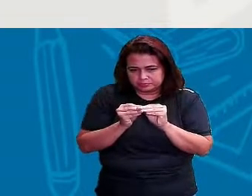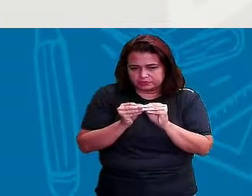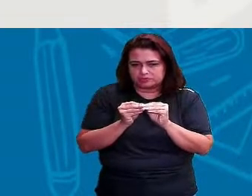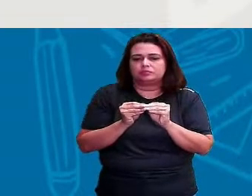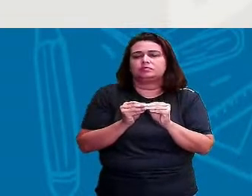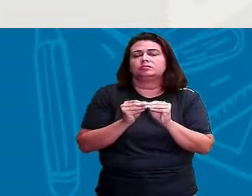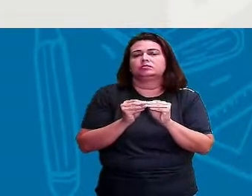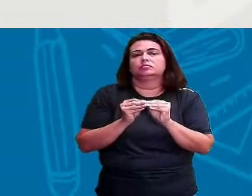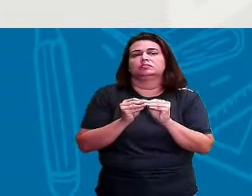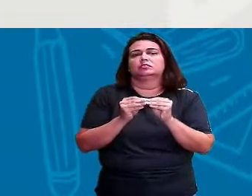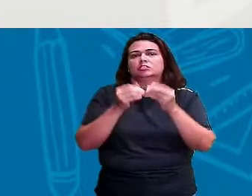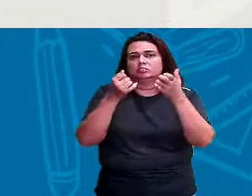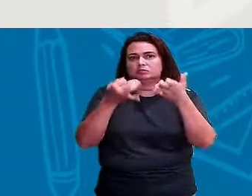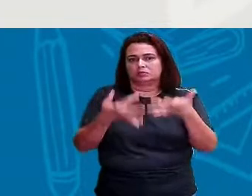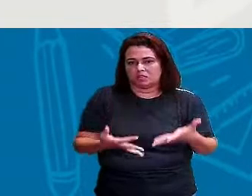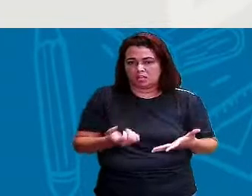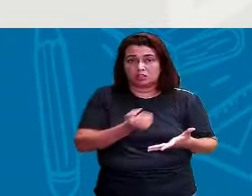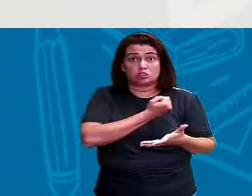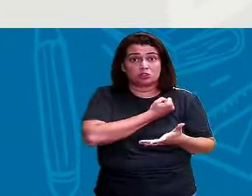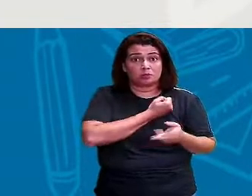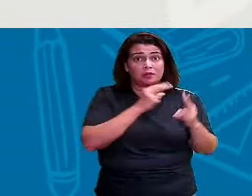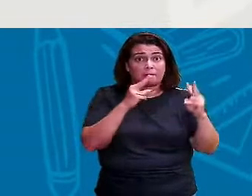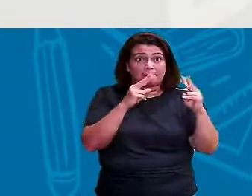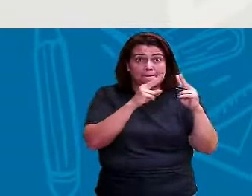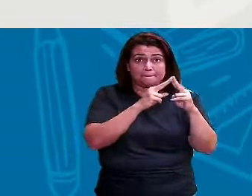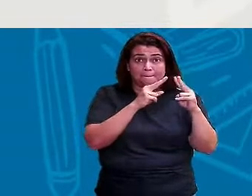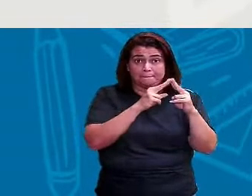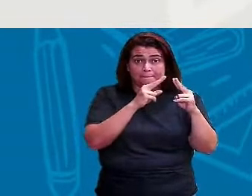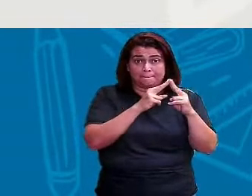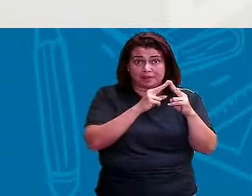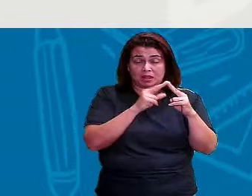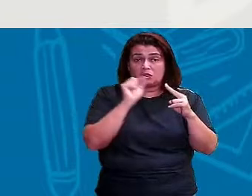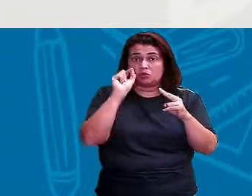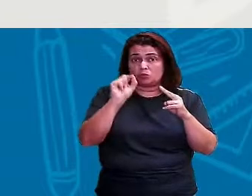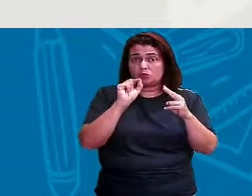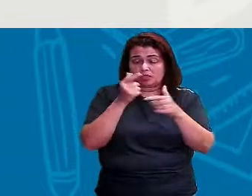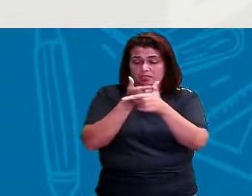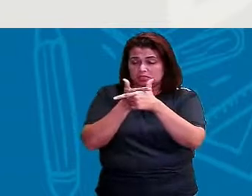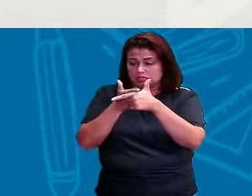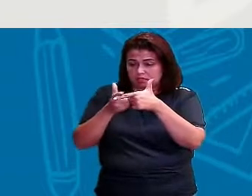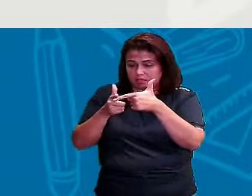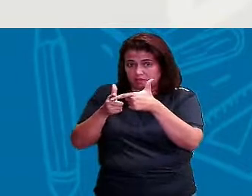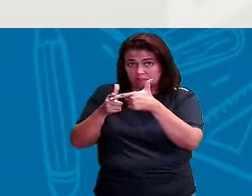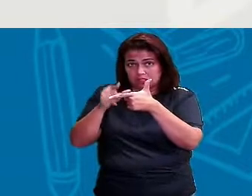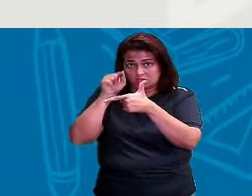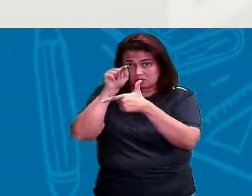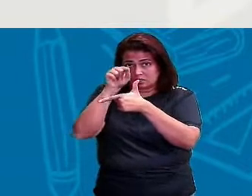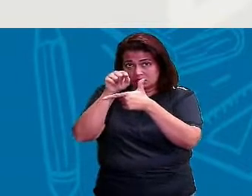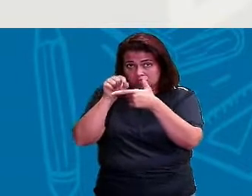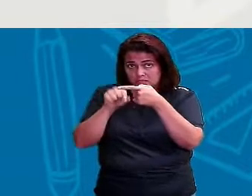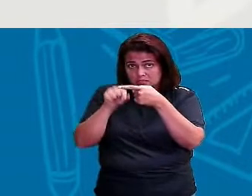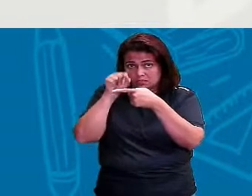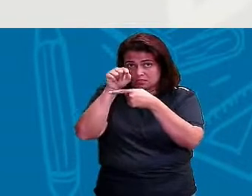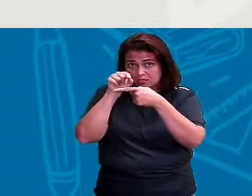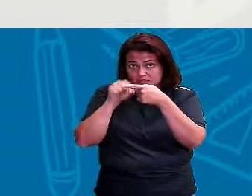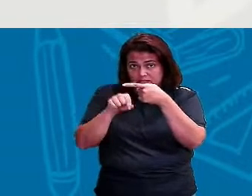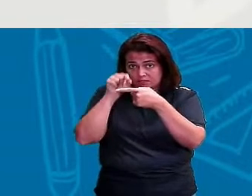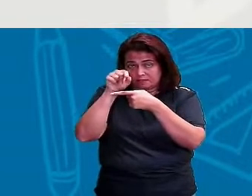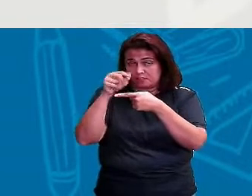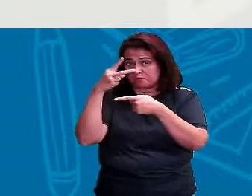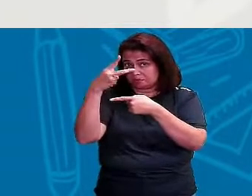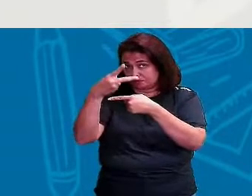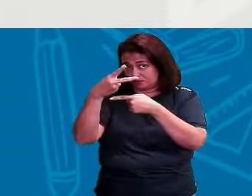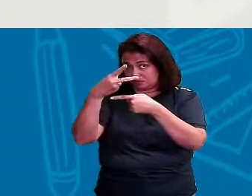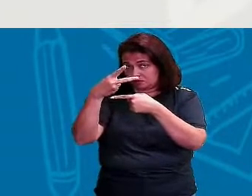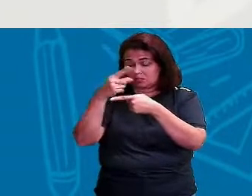esses conceitos. O número é par quando o resto de sua divisão por 2 é 0. Ou seja, se não sobrar nenhum